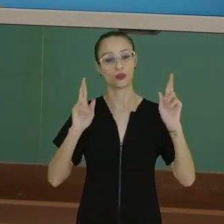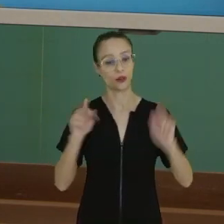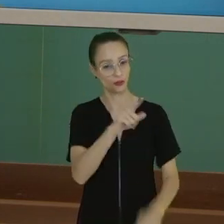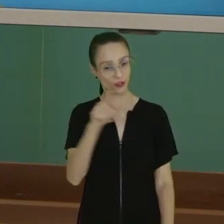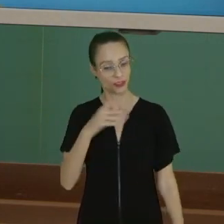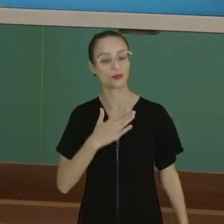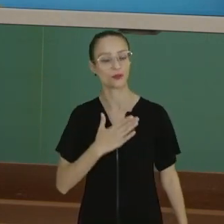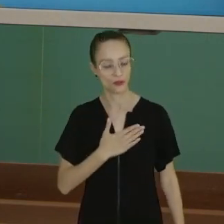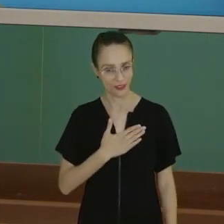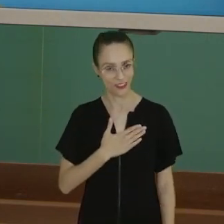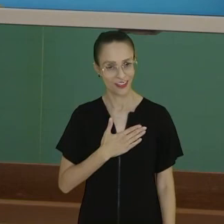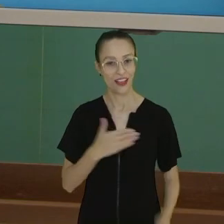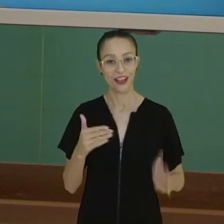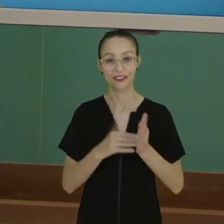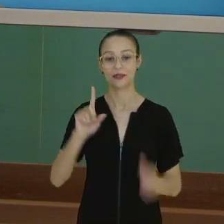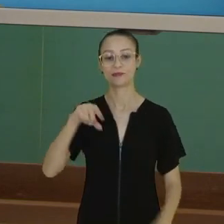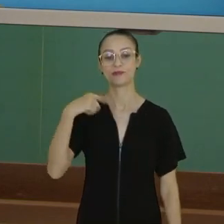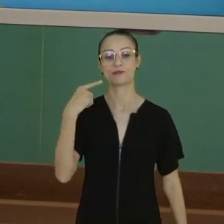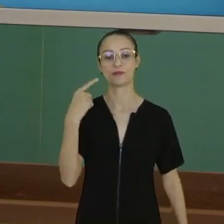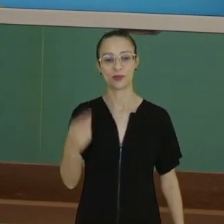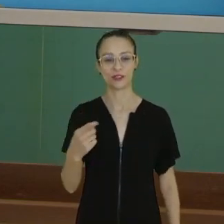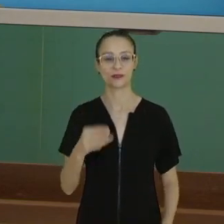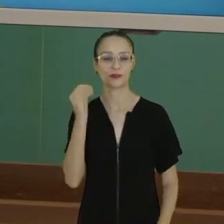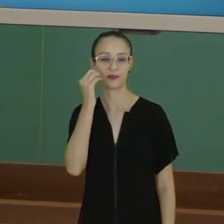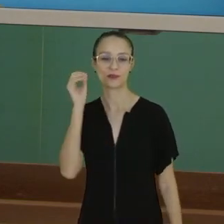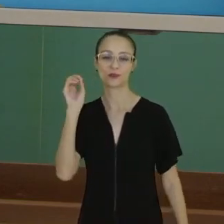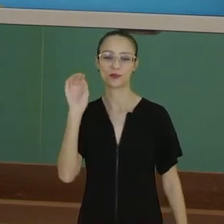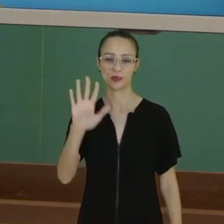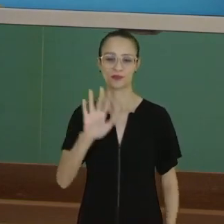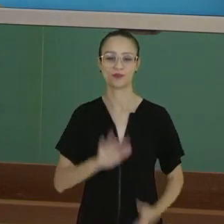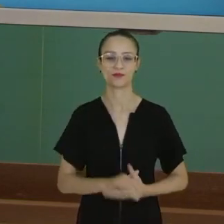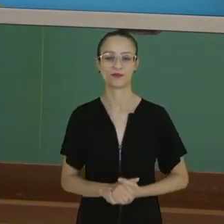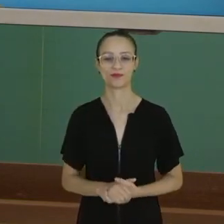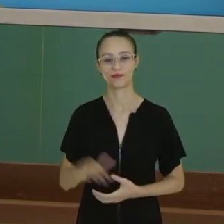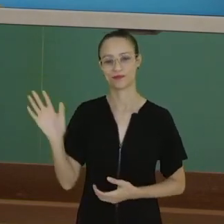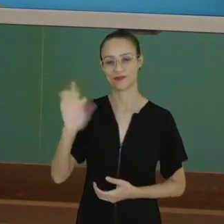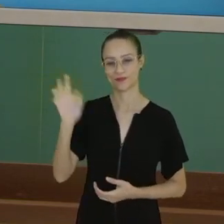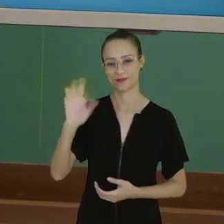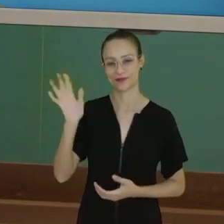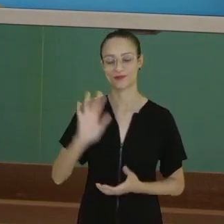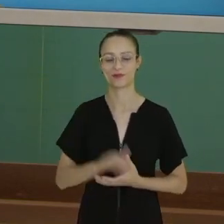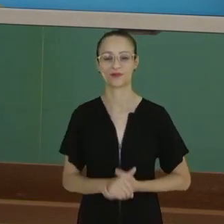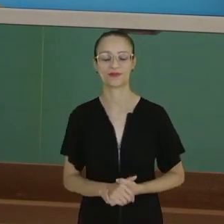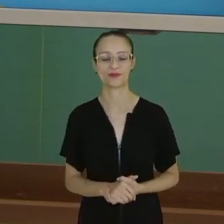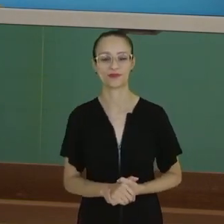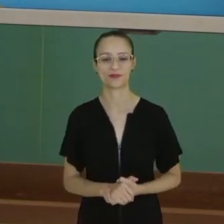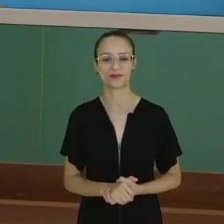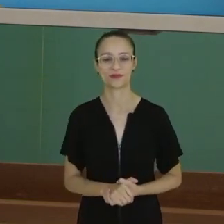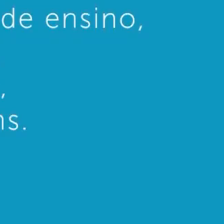tenham gostado. Até breve. Beijo no coração de vocês. Tchau!